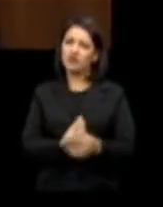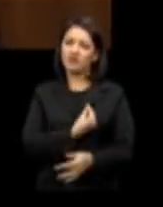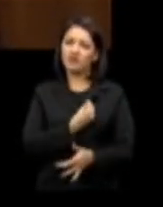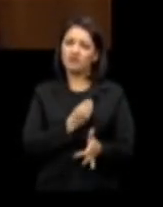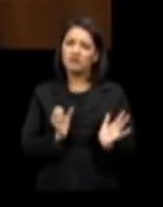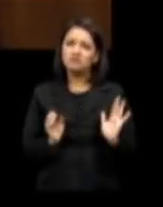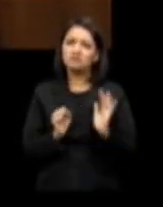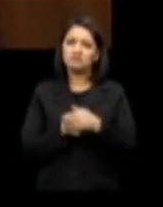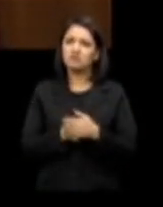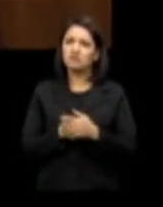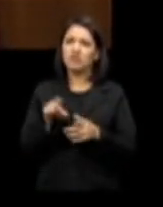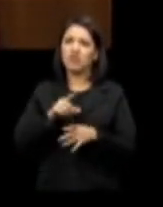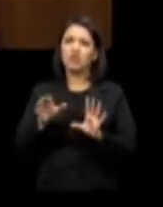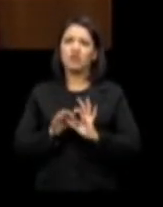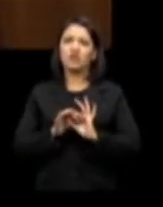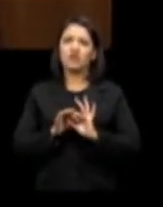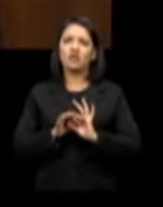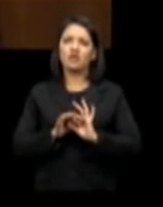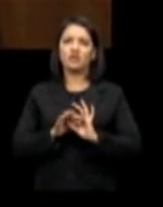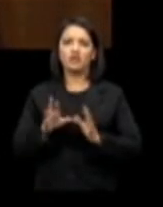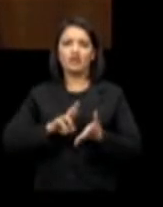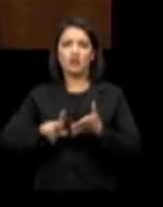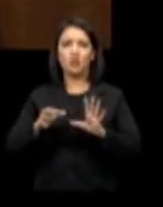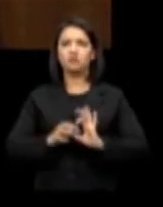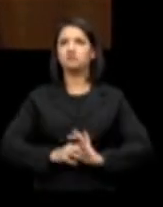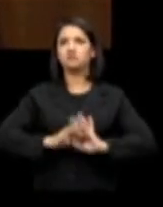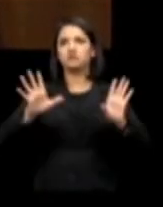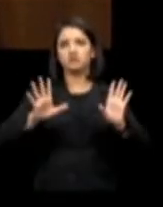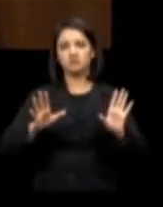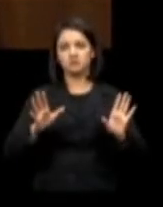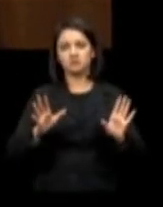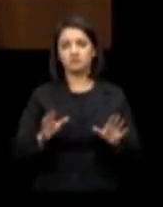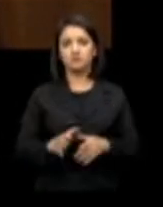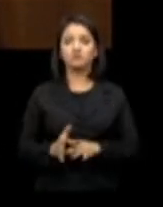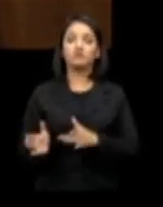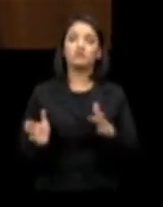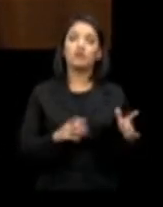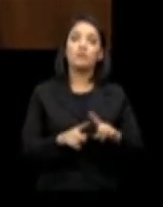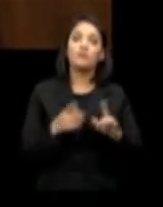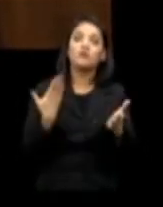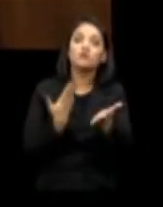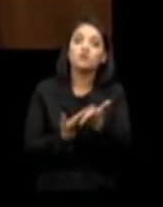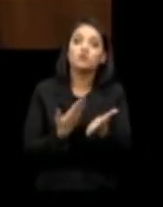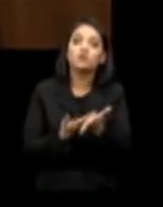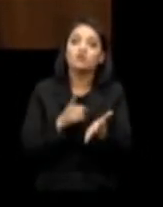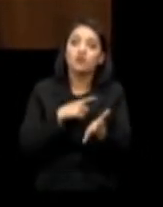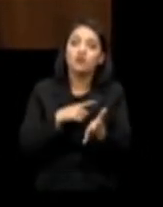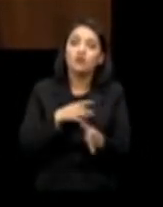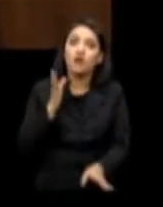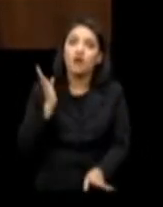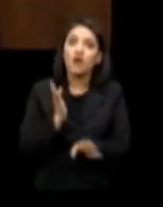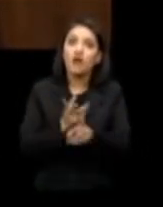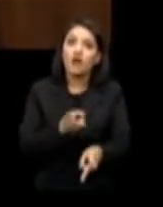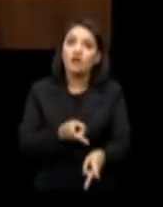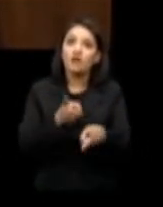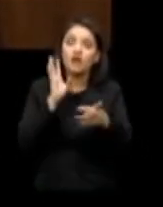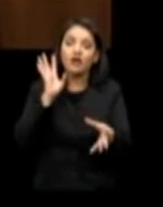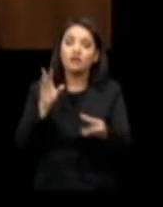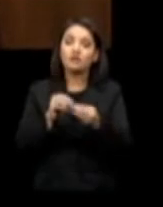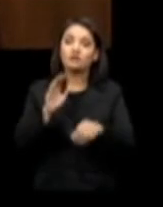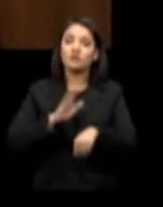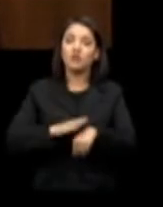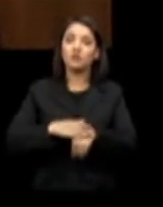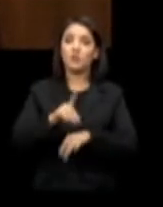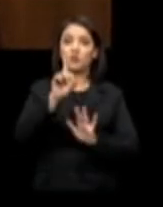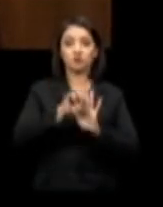domínio público. Na pátria, os estudos voltados à identificação da autonomia do direito